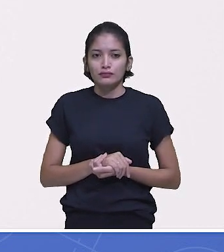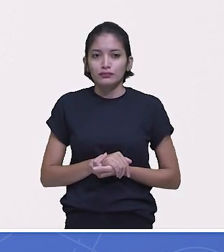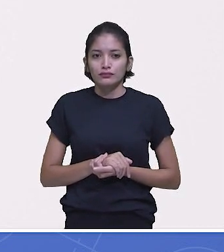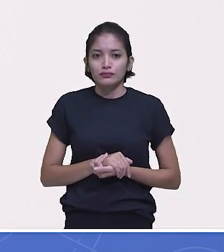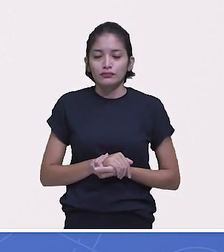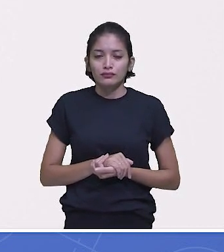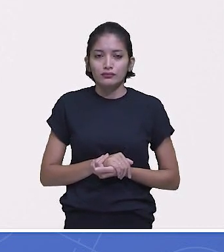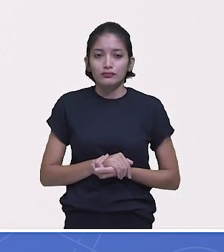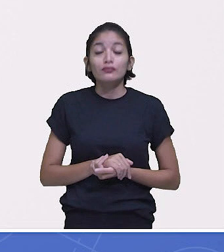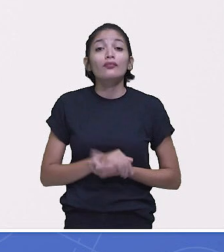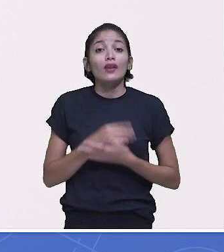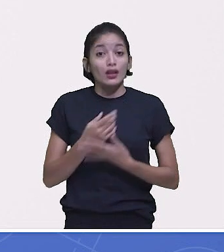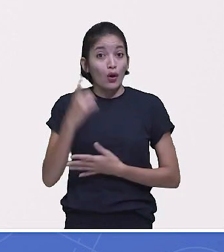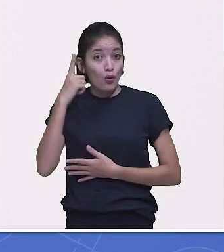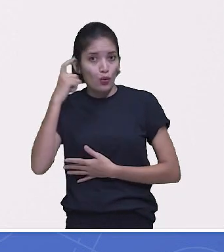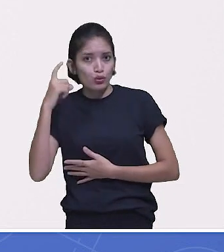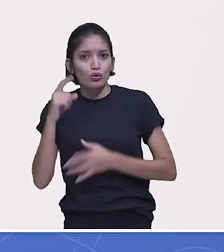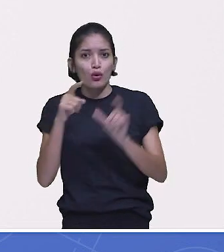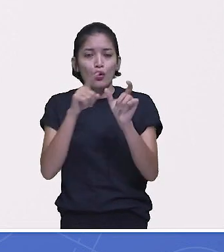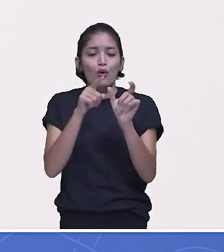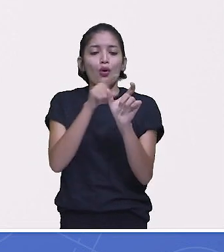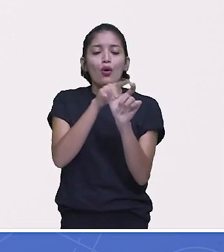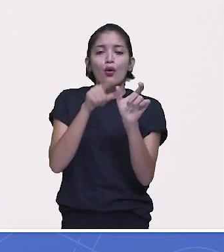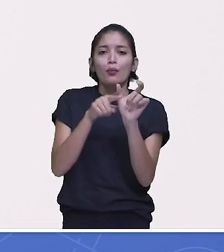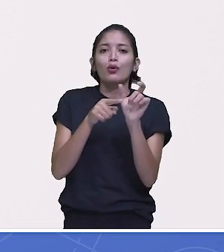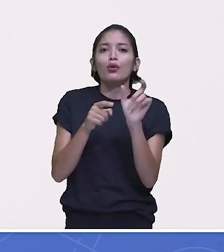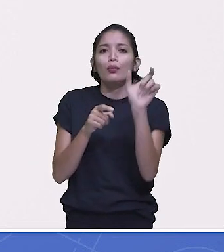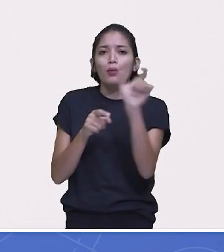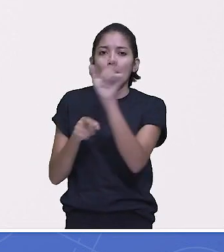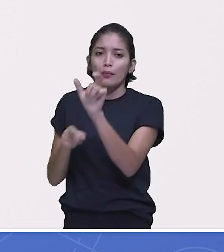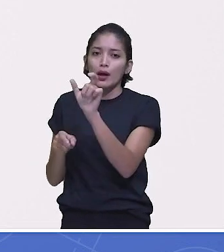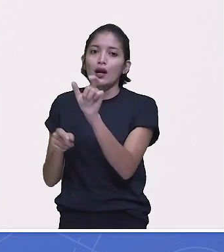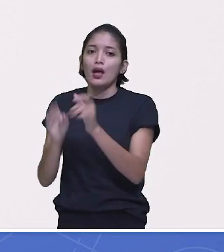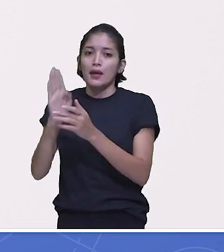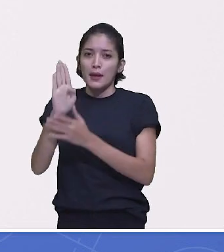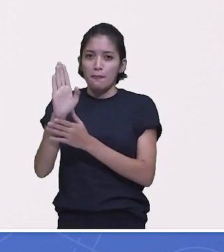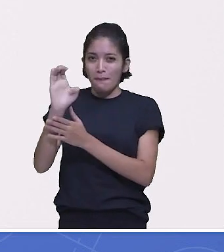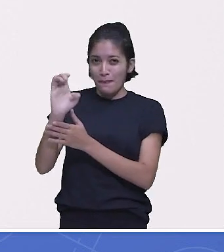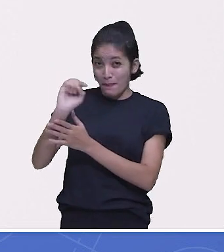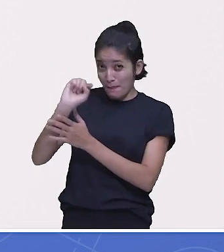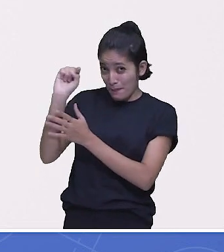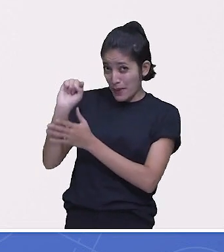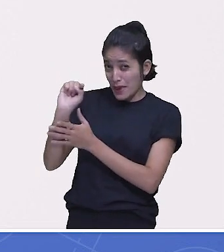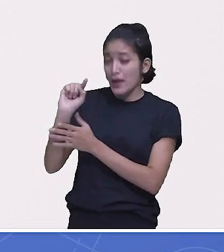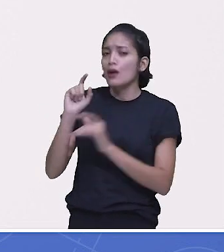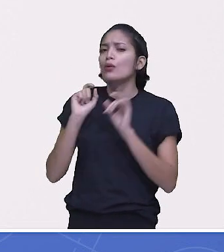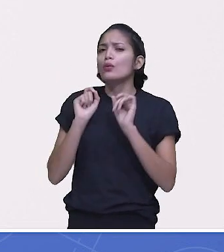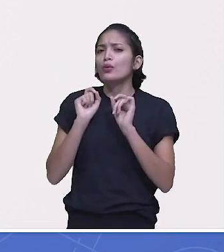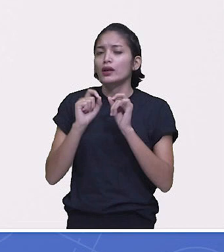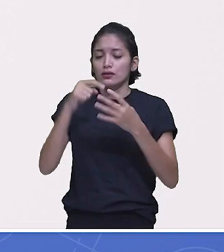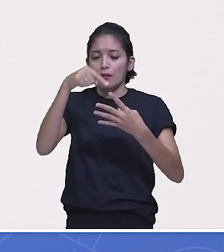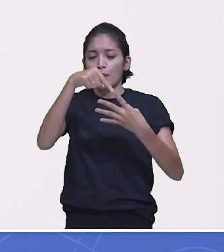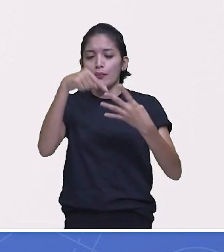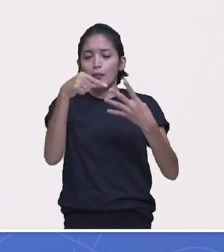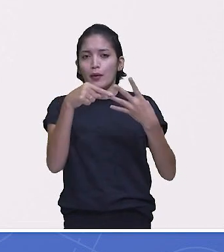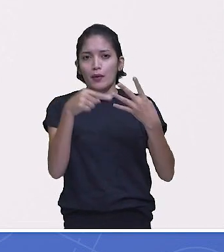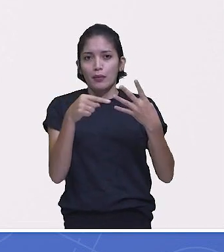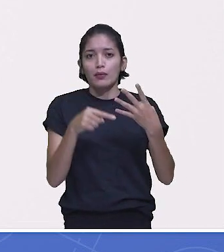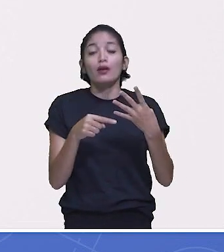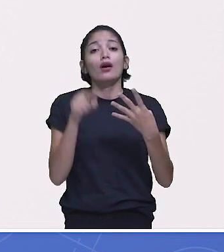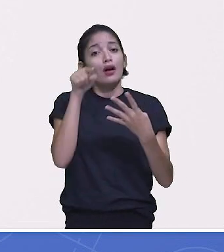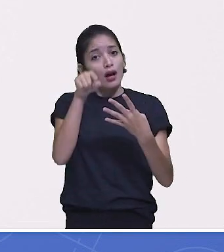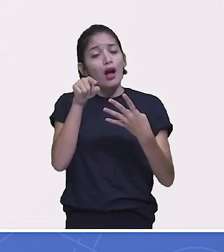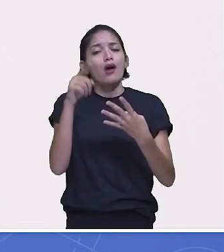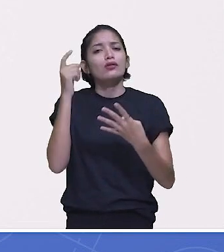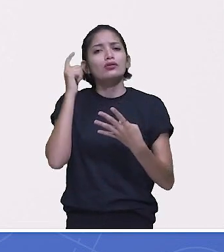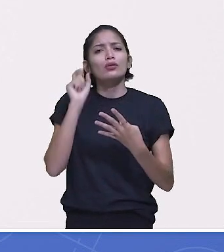O som dessas 2 letras, será se é esse? B? É uma afirmativa. São 4 afirmativas. Você tem